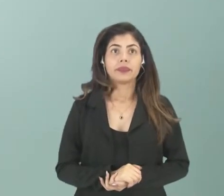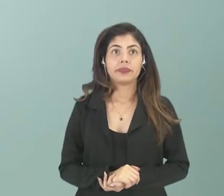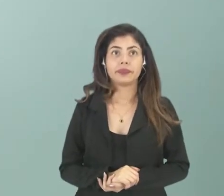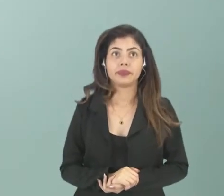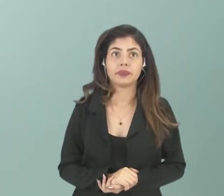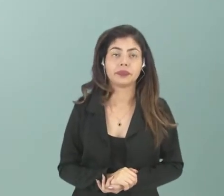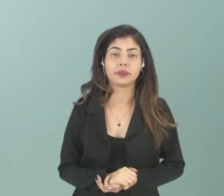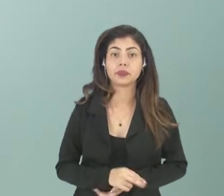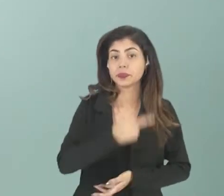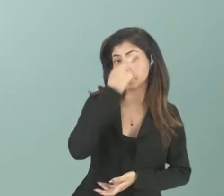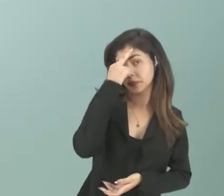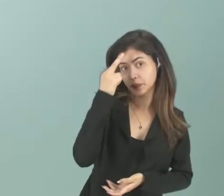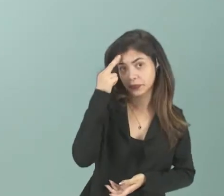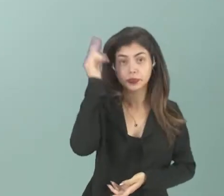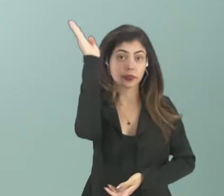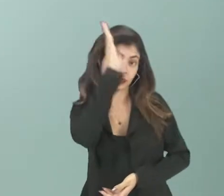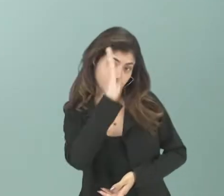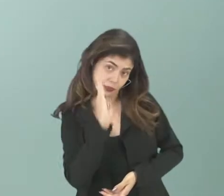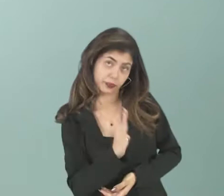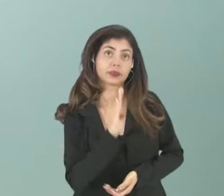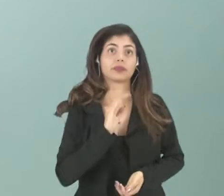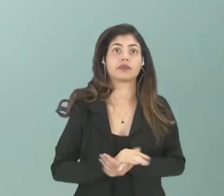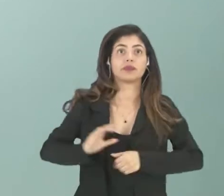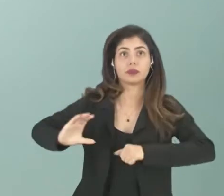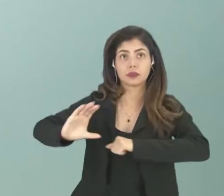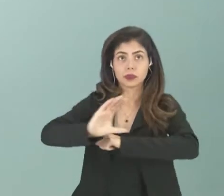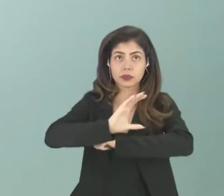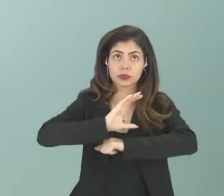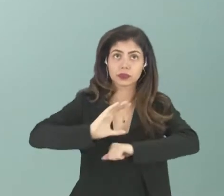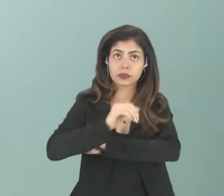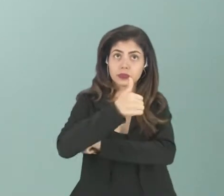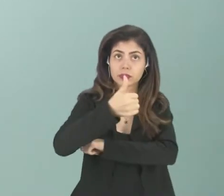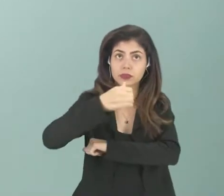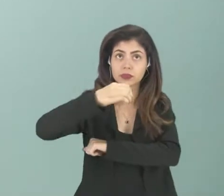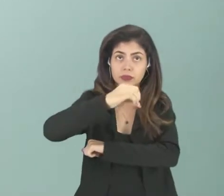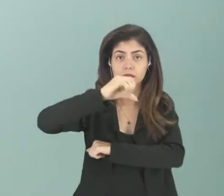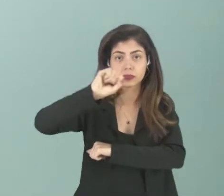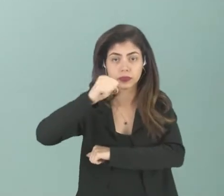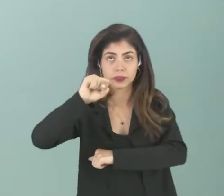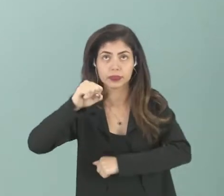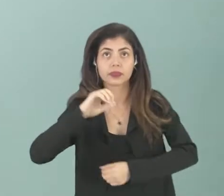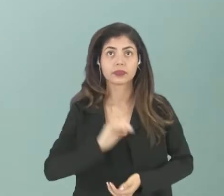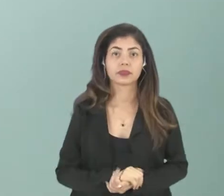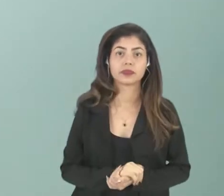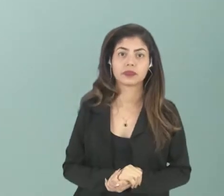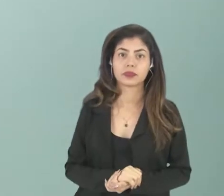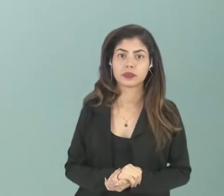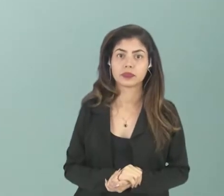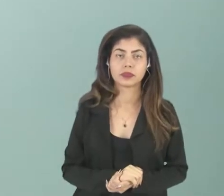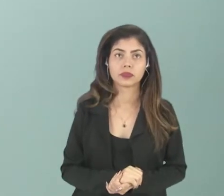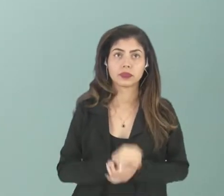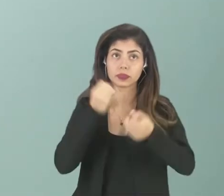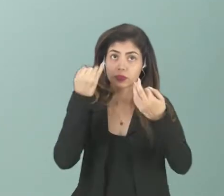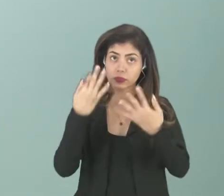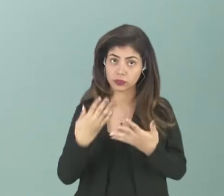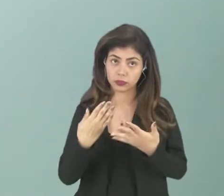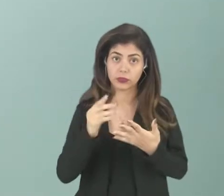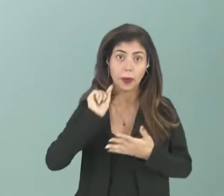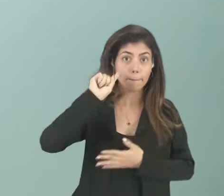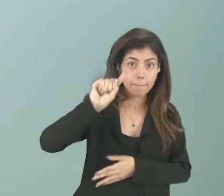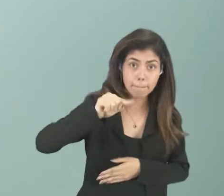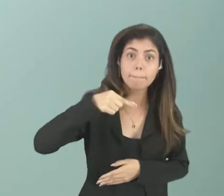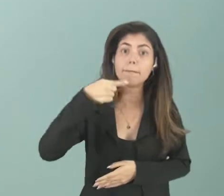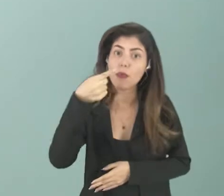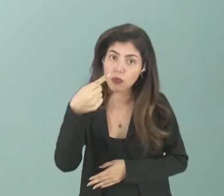Então, na história do Brasil, a Constituição de 1988, o contexto histórico é